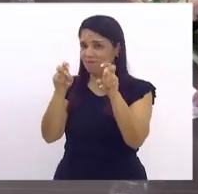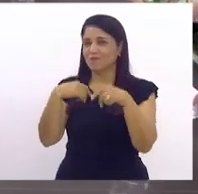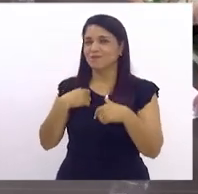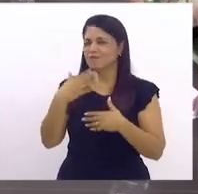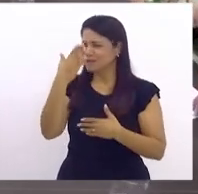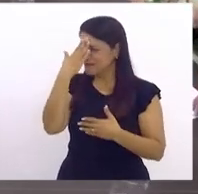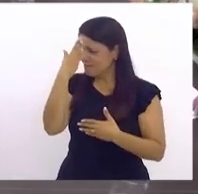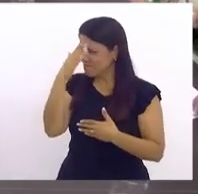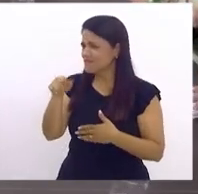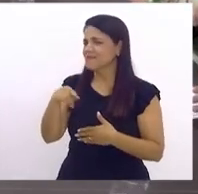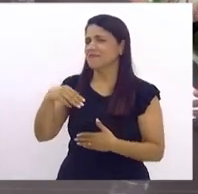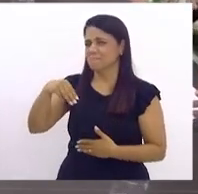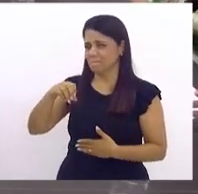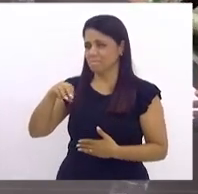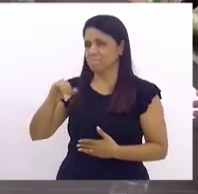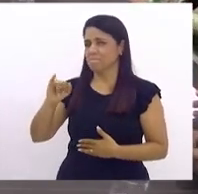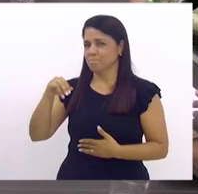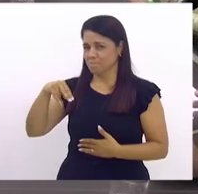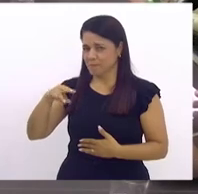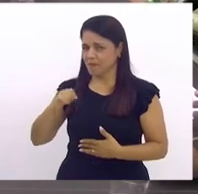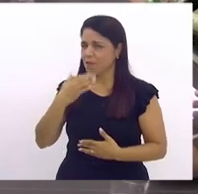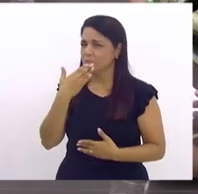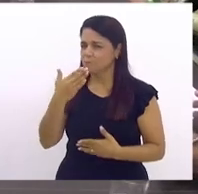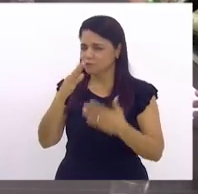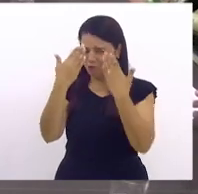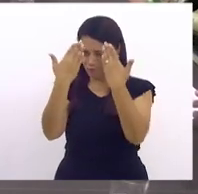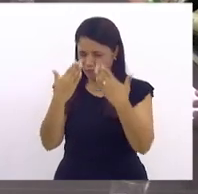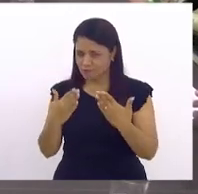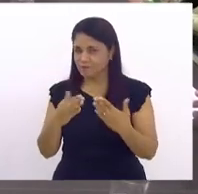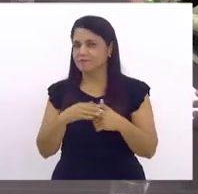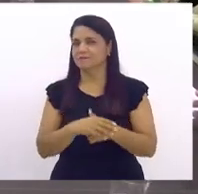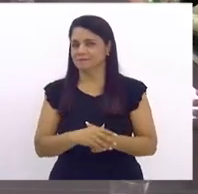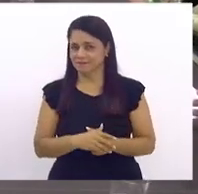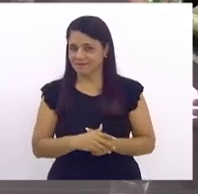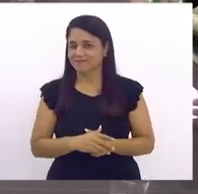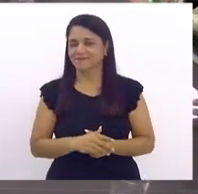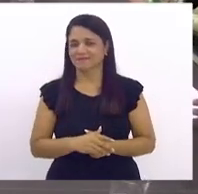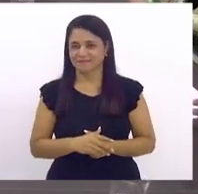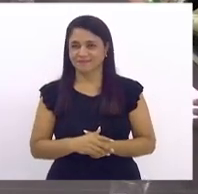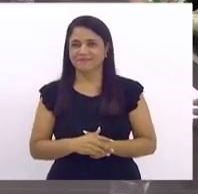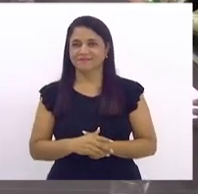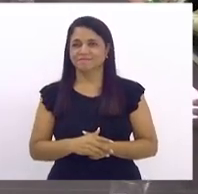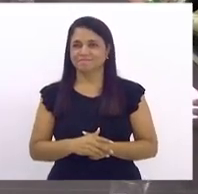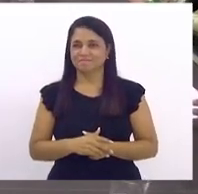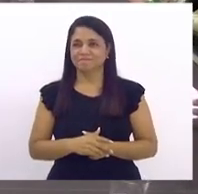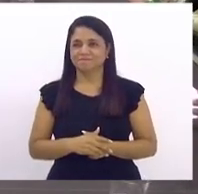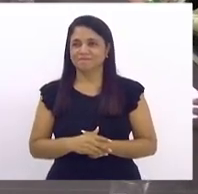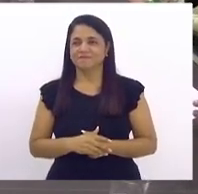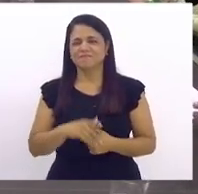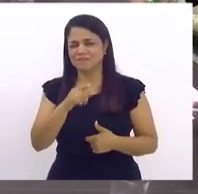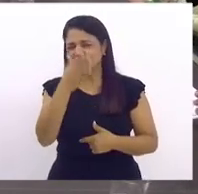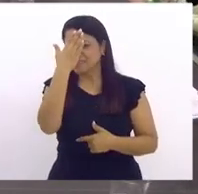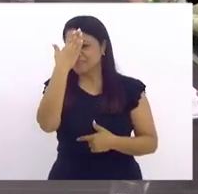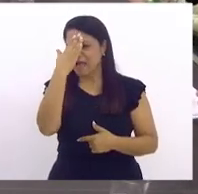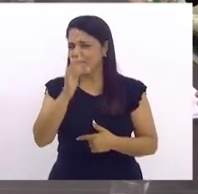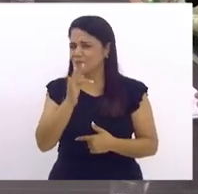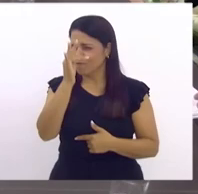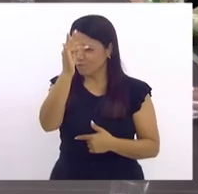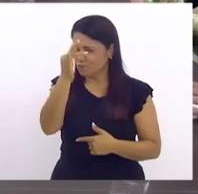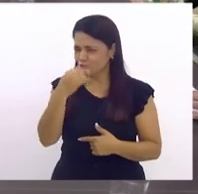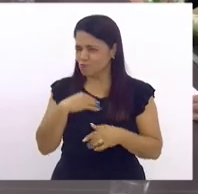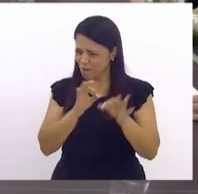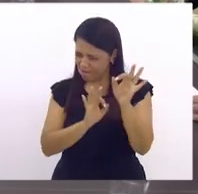pedir vista. Antes mesmo de ler, eu já tinha certeza. Como é que a excelência sabe dos meus planos futuros, eu próprio não